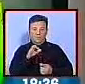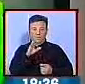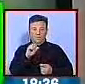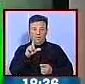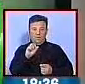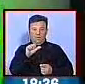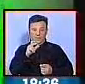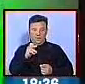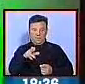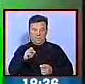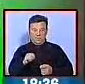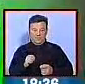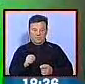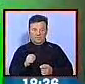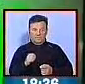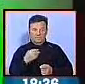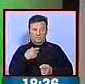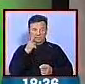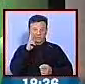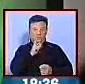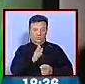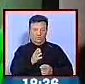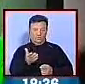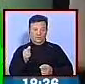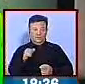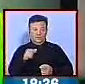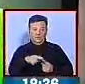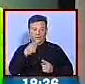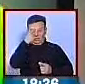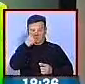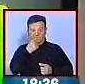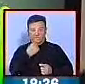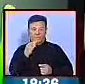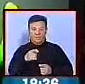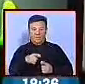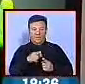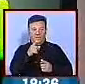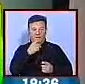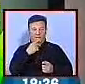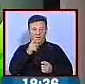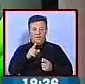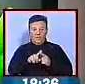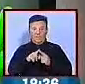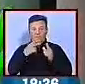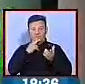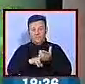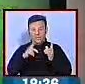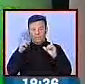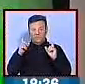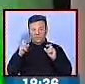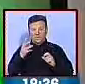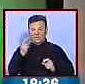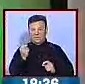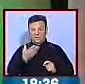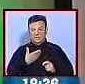hologramas. Estivemos a ver. Estiveram a ver, não é? Que são figuras, de facto, aquela é a verdadeira fotografia tridimensional, não tem nada a ver com